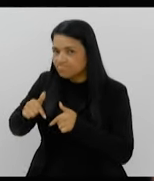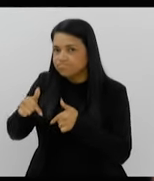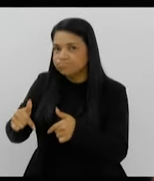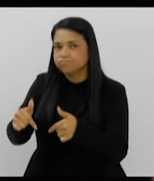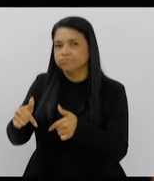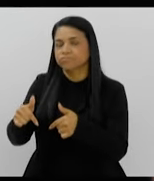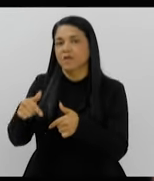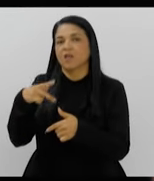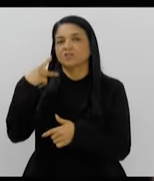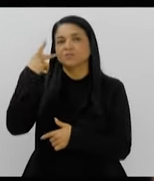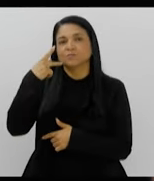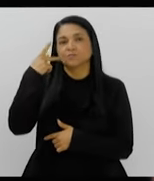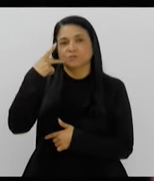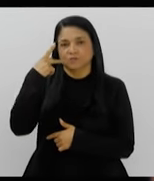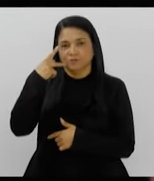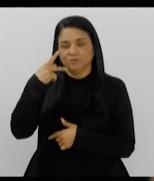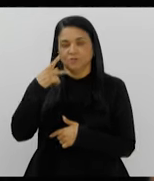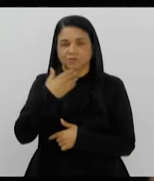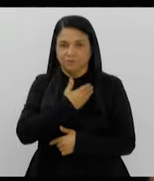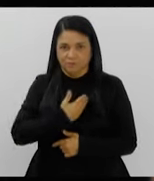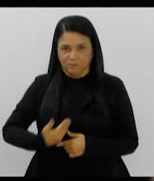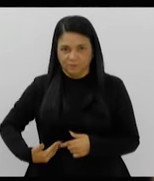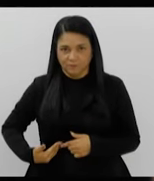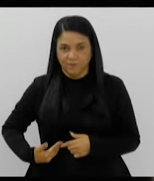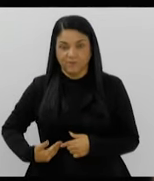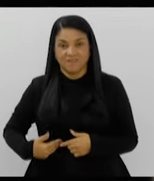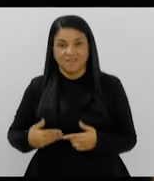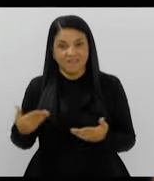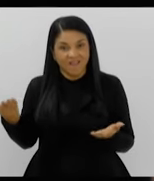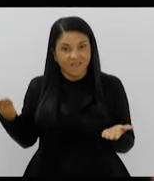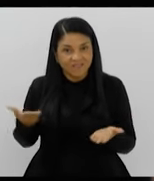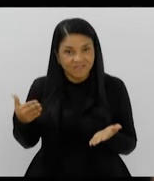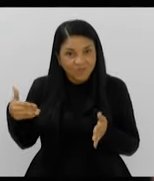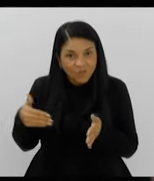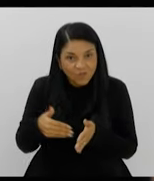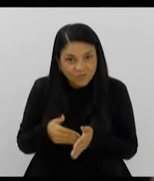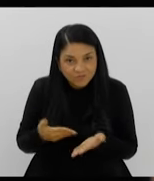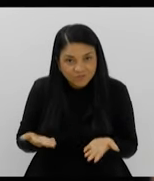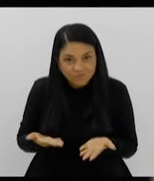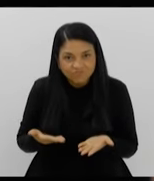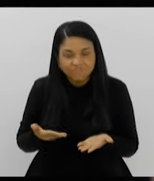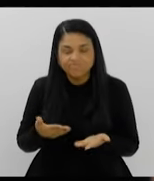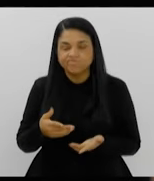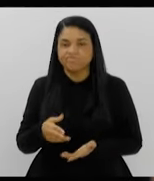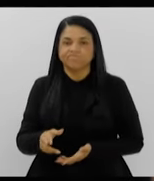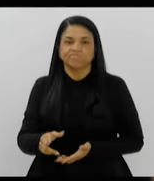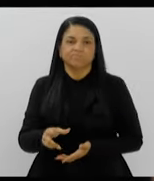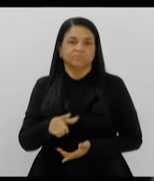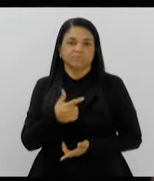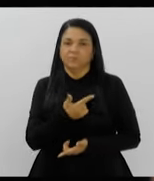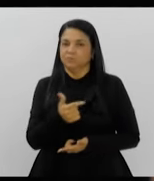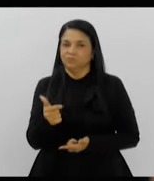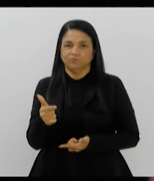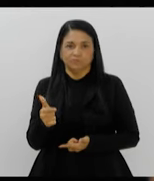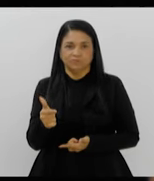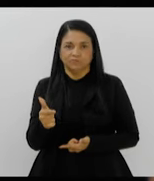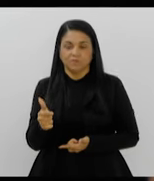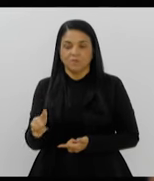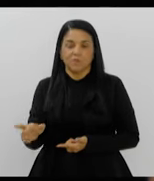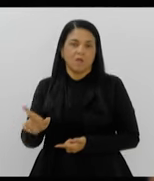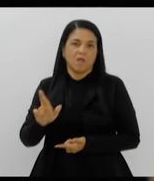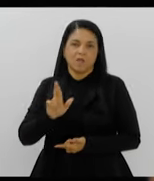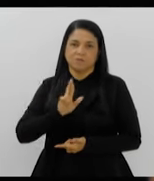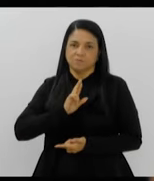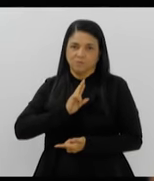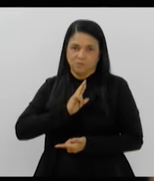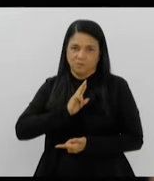essas políticas públicas. E até hoje, nós não obtivemos a devida